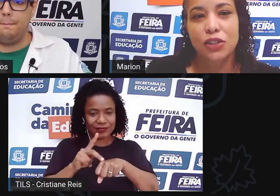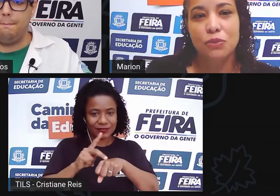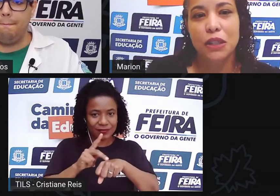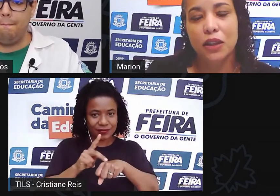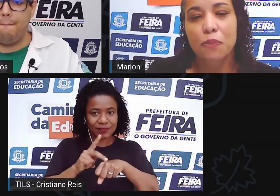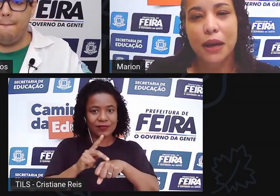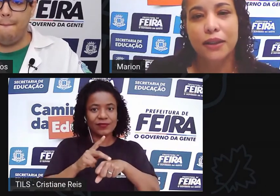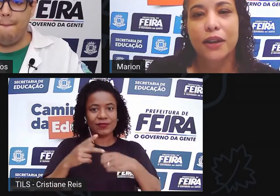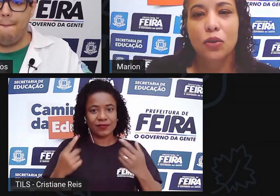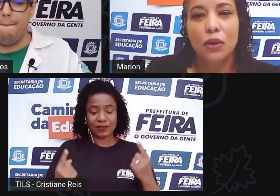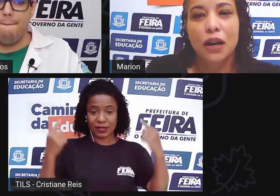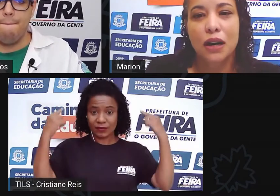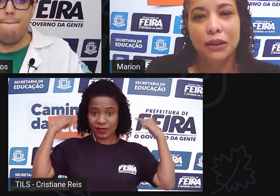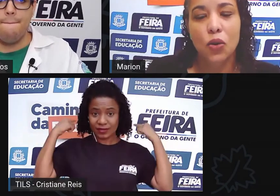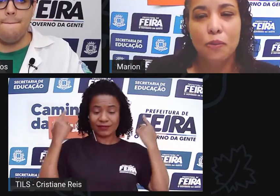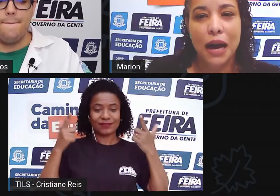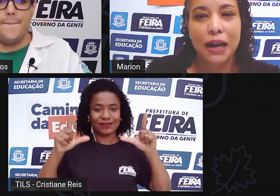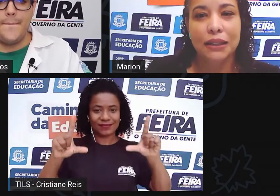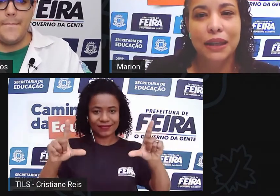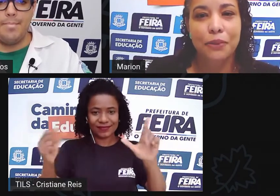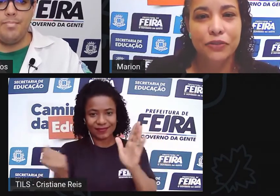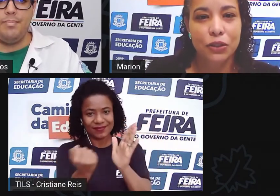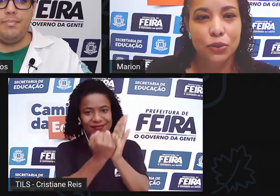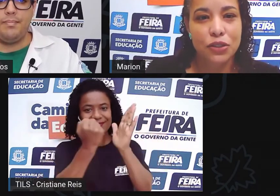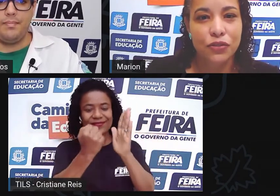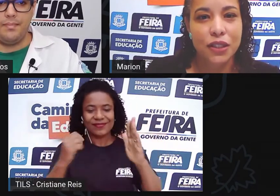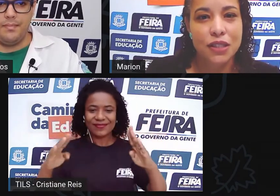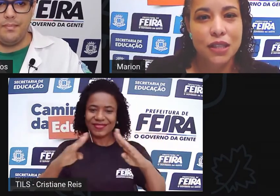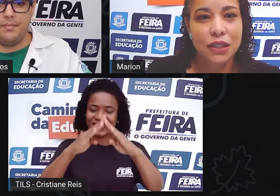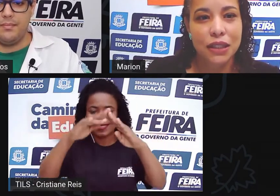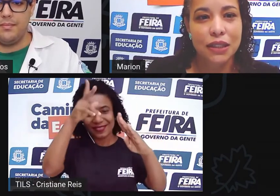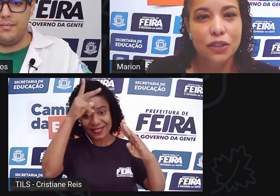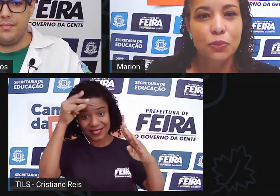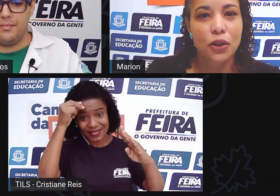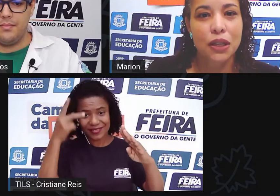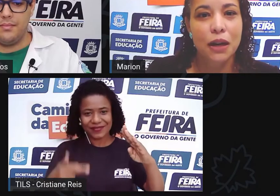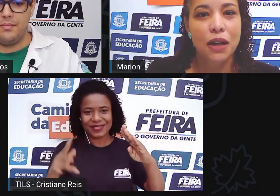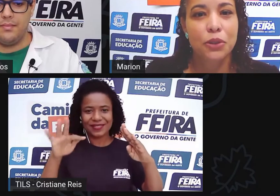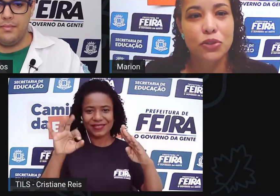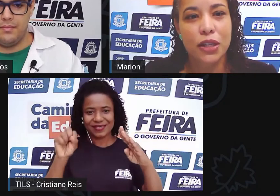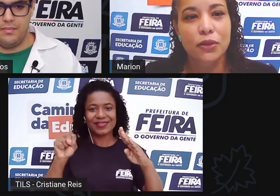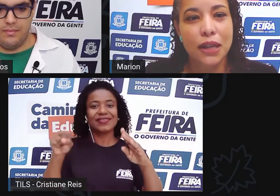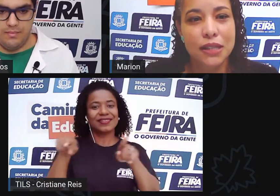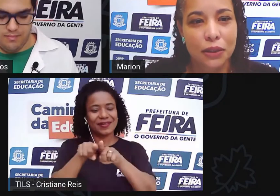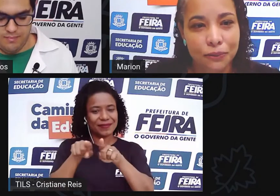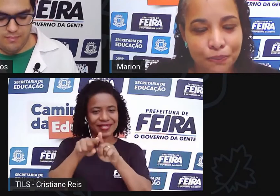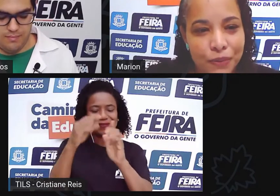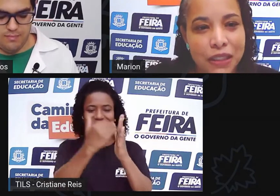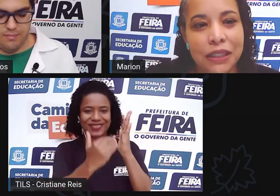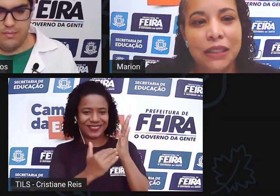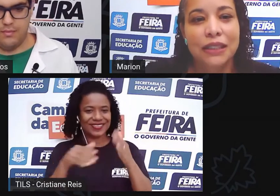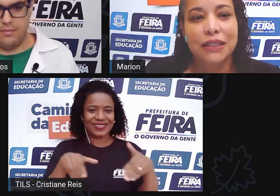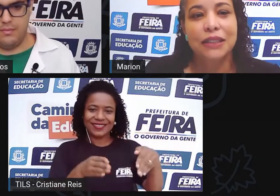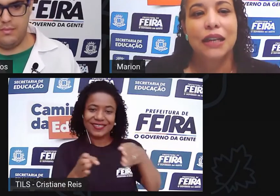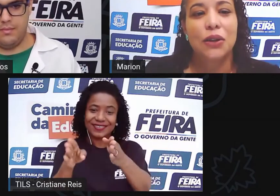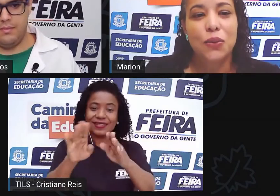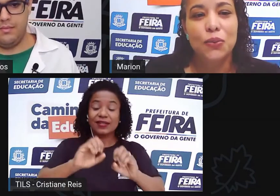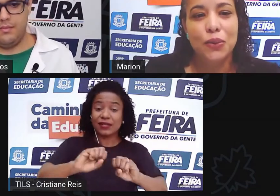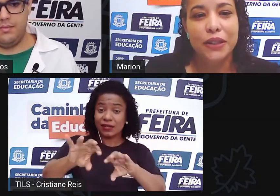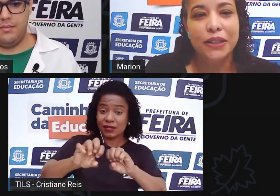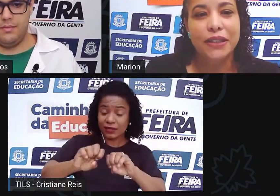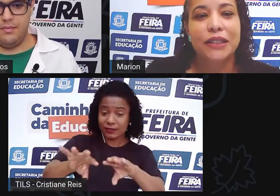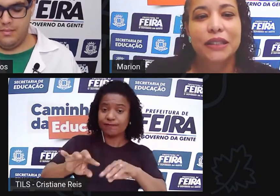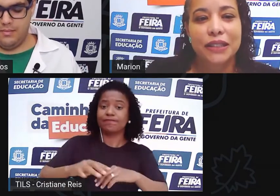e atrás de mim tem um painel com a logomarca da Prefeitura de Feira de Santana e do programa Caminhos da Educação.